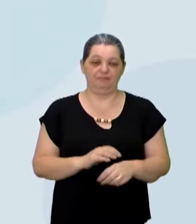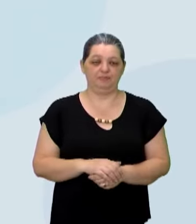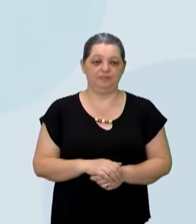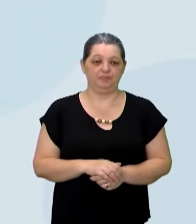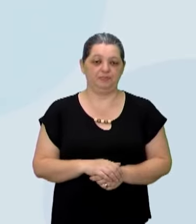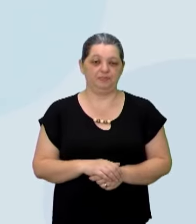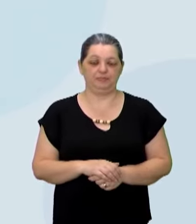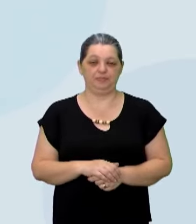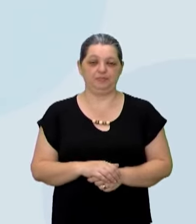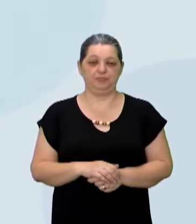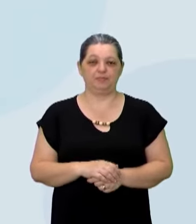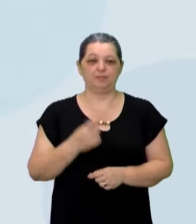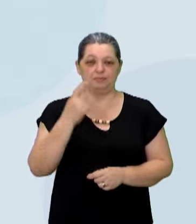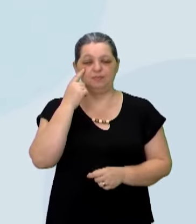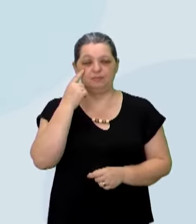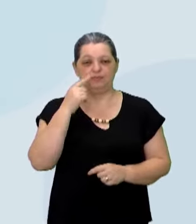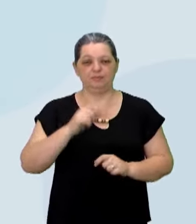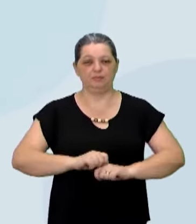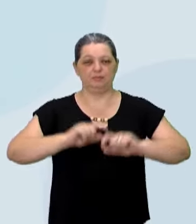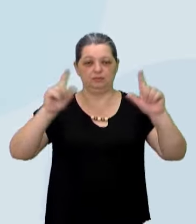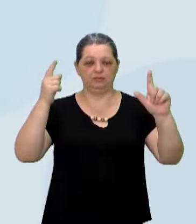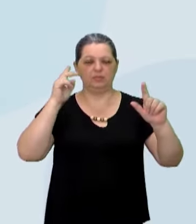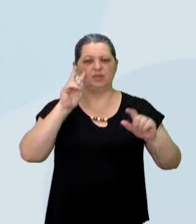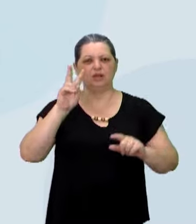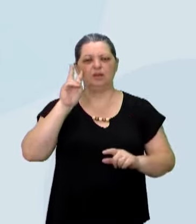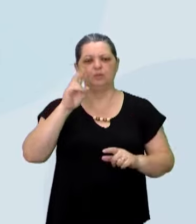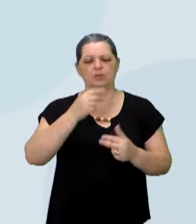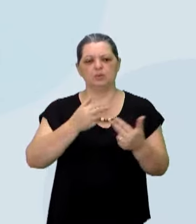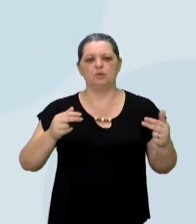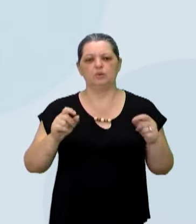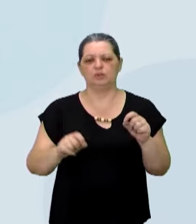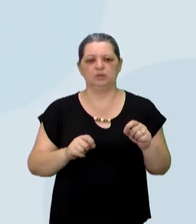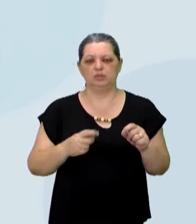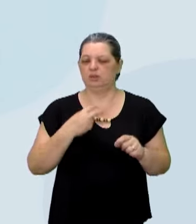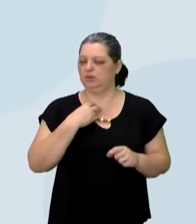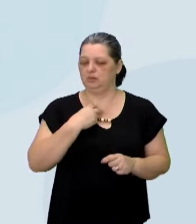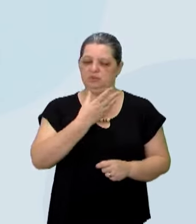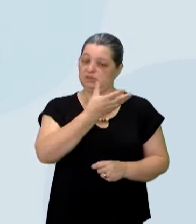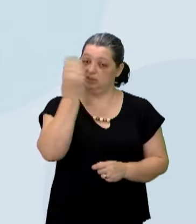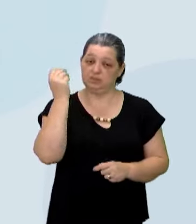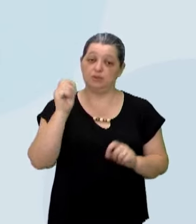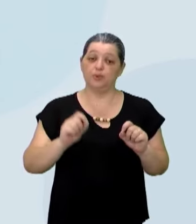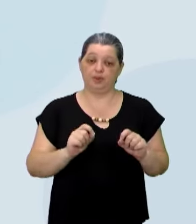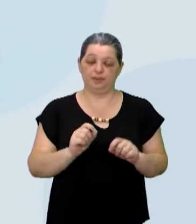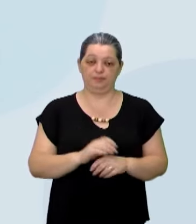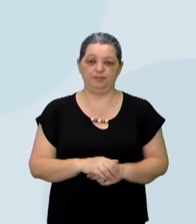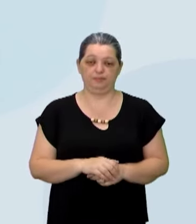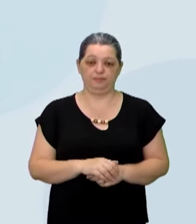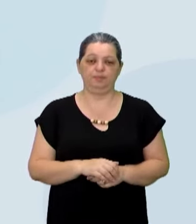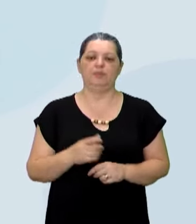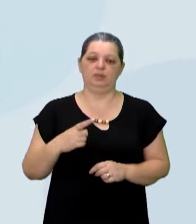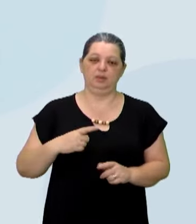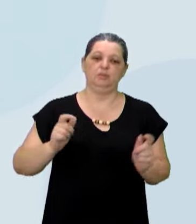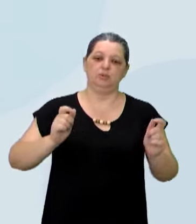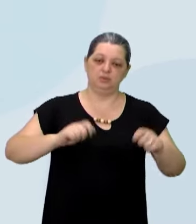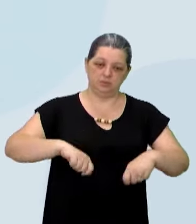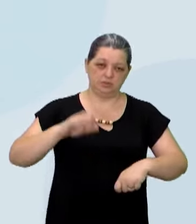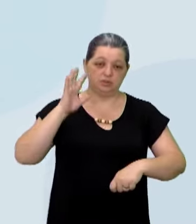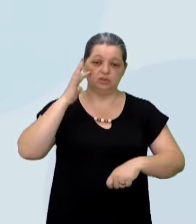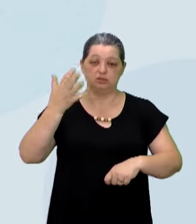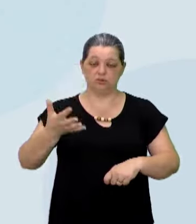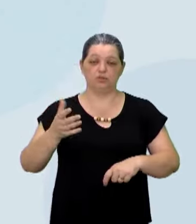aqui a animaçãozinha para vocês. Lembrando, né, Vivi, uma coisa que a gente não pode esquecer de falar, né? Olha lá, temos algumas possibilidades de